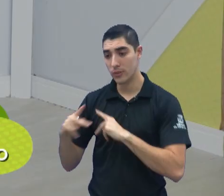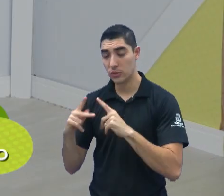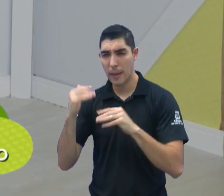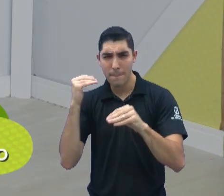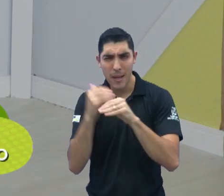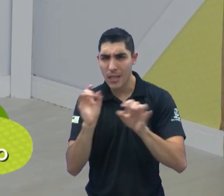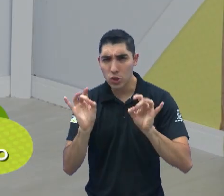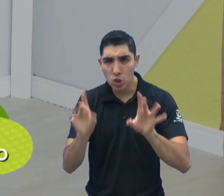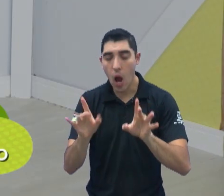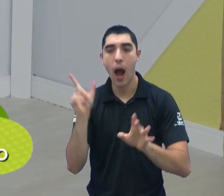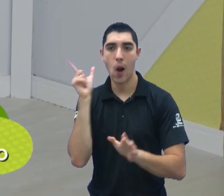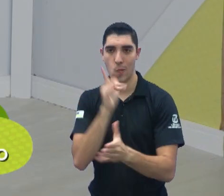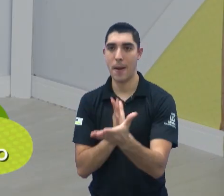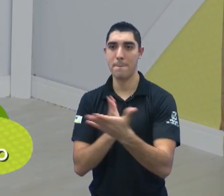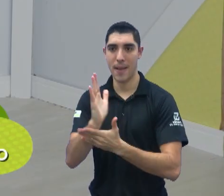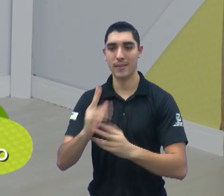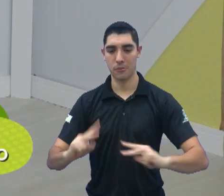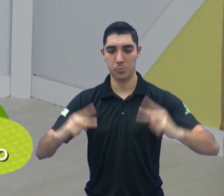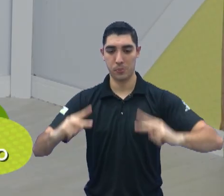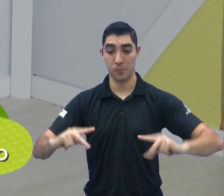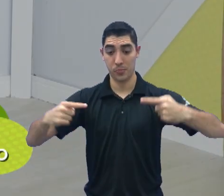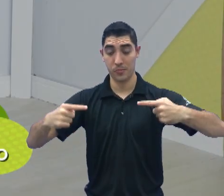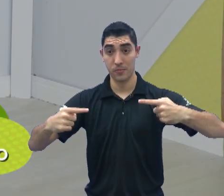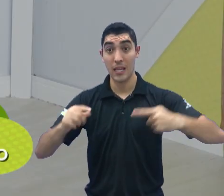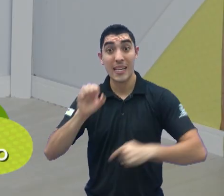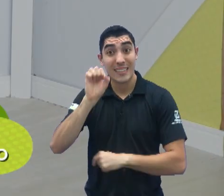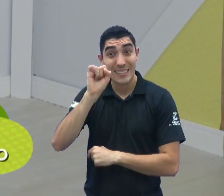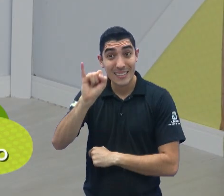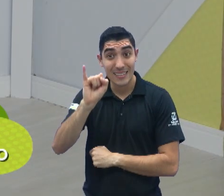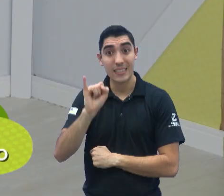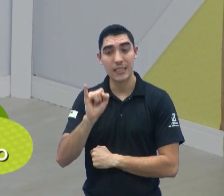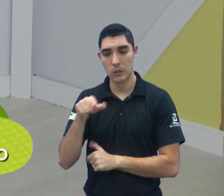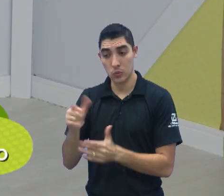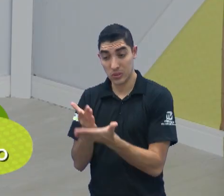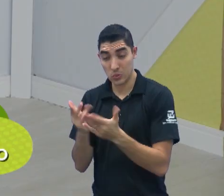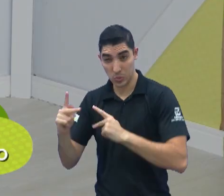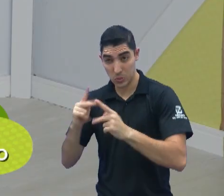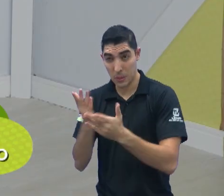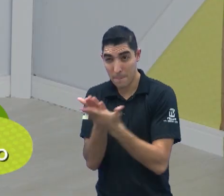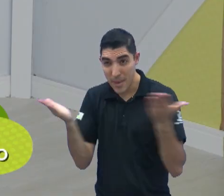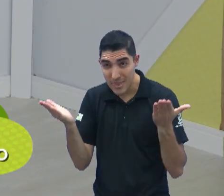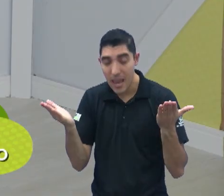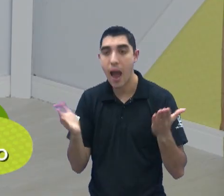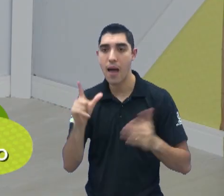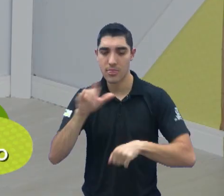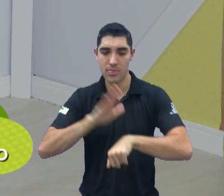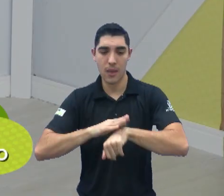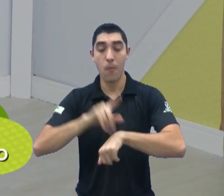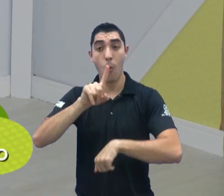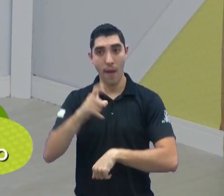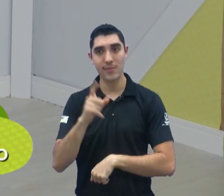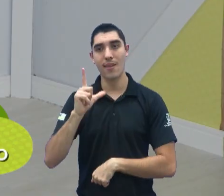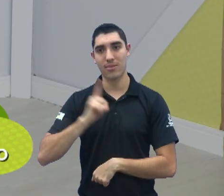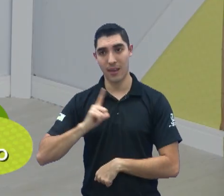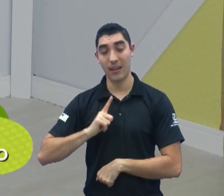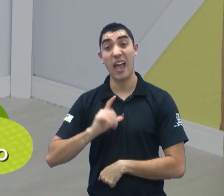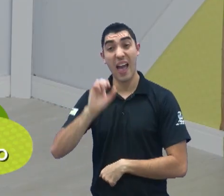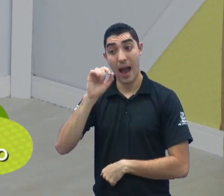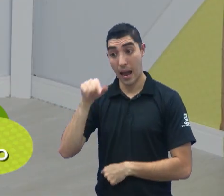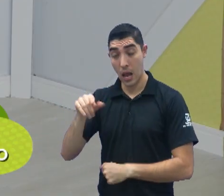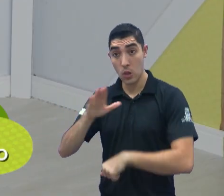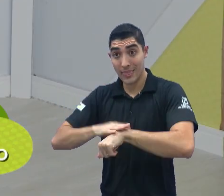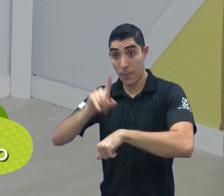classificação final. Afinal, em caso de derrota, a partida vai para a prorrogação, onde também o São José joga pelo empate.